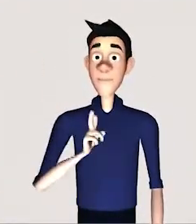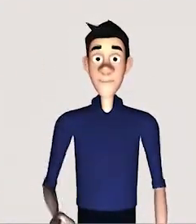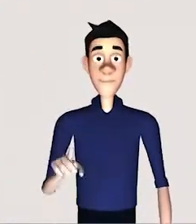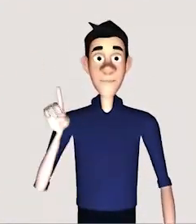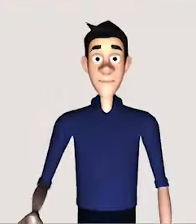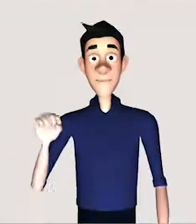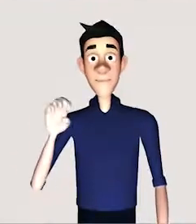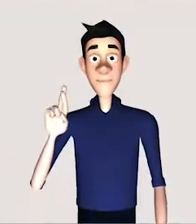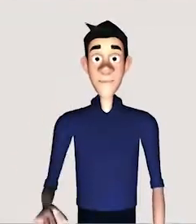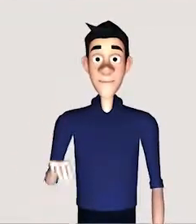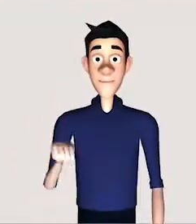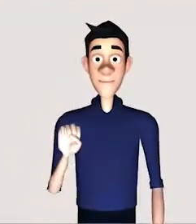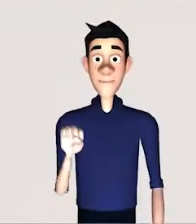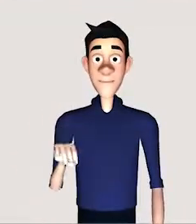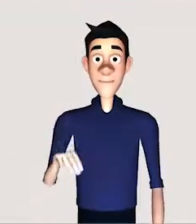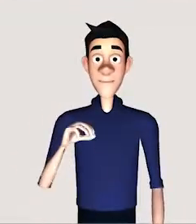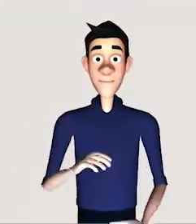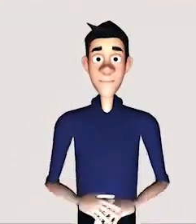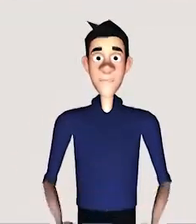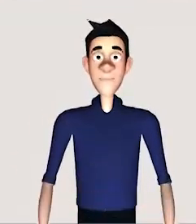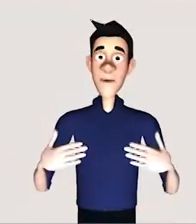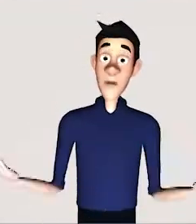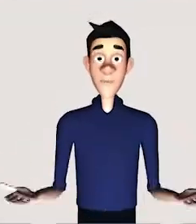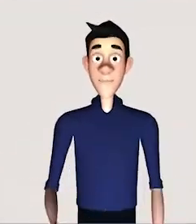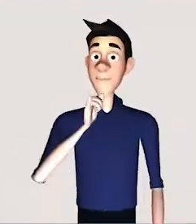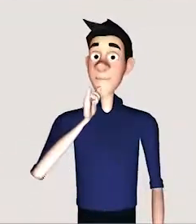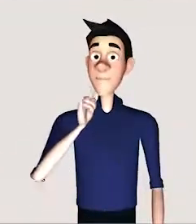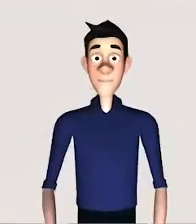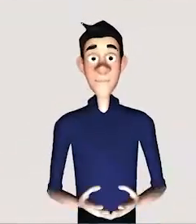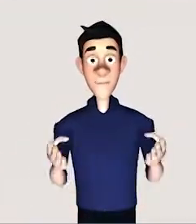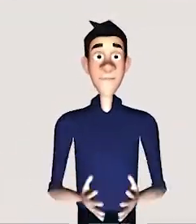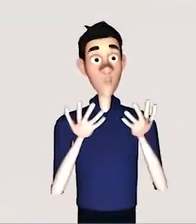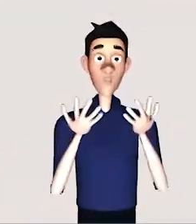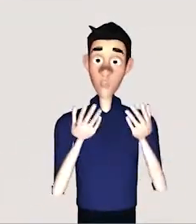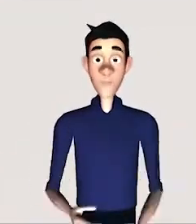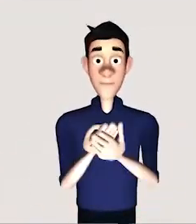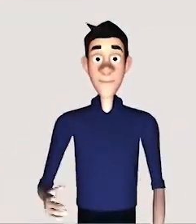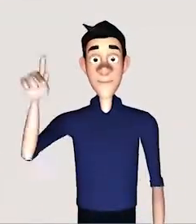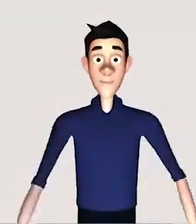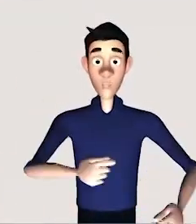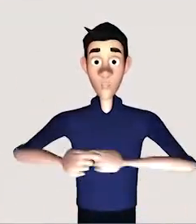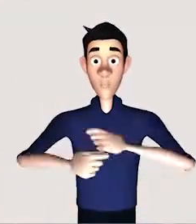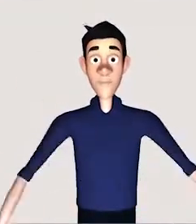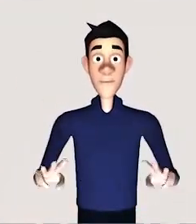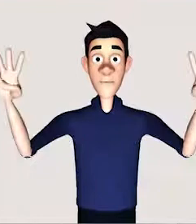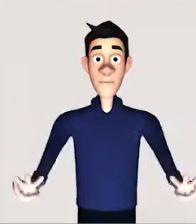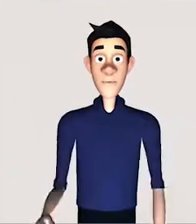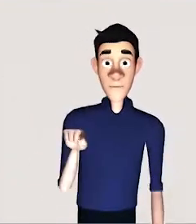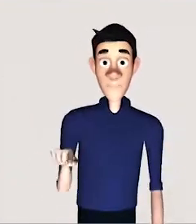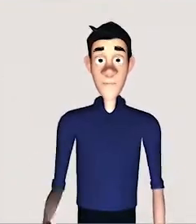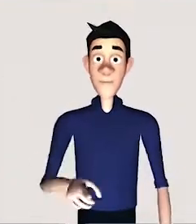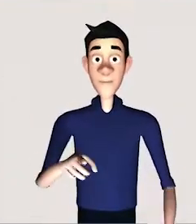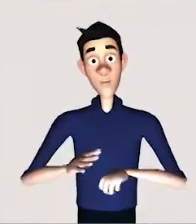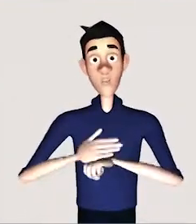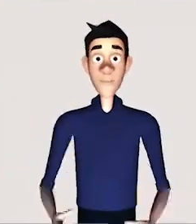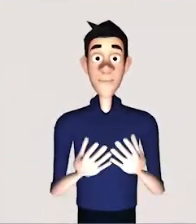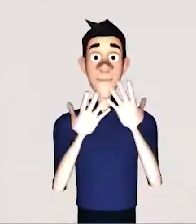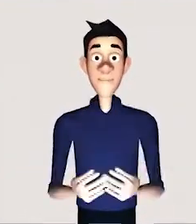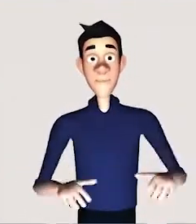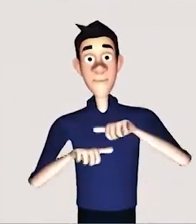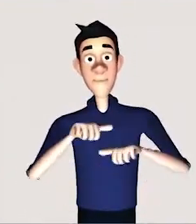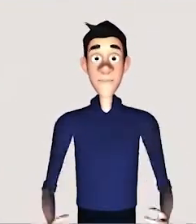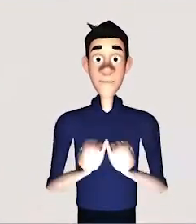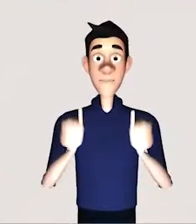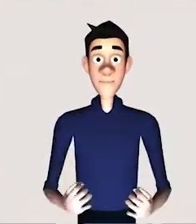muito por que essas mudanças aconteceram, o que foi que aconteceu na instituição para que mudasse a